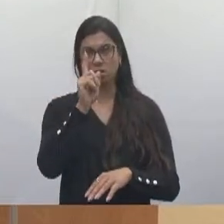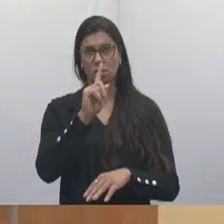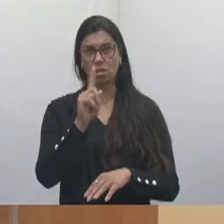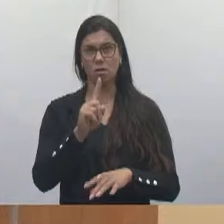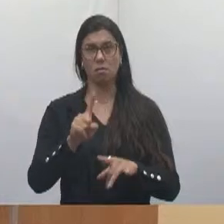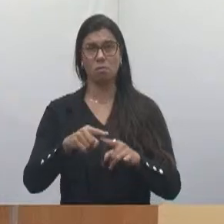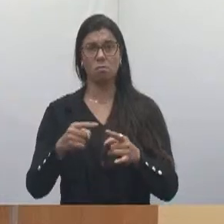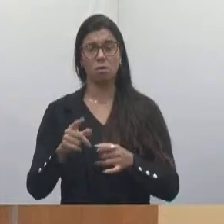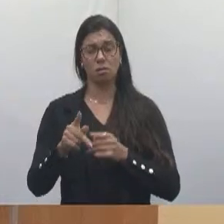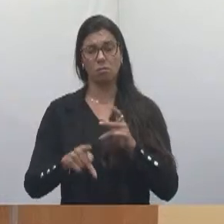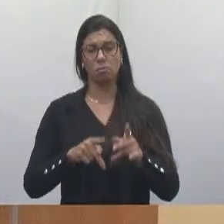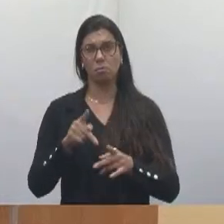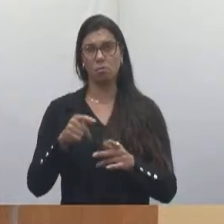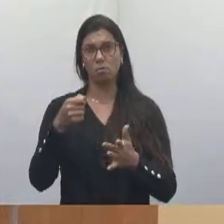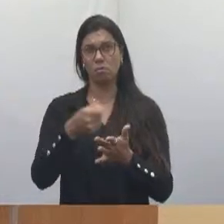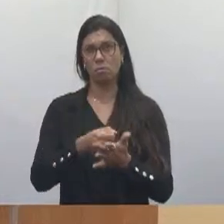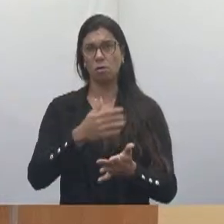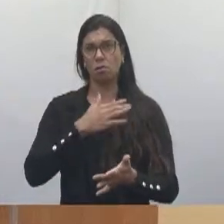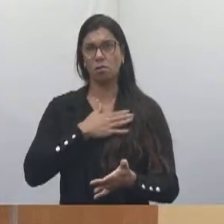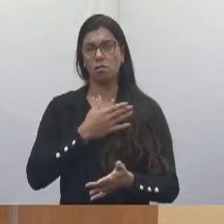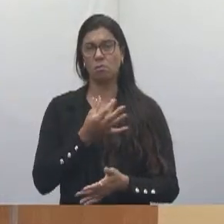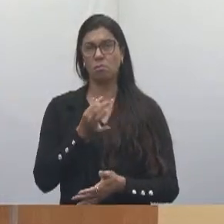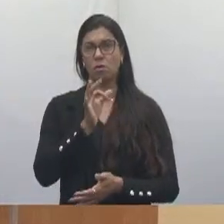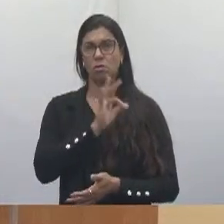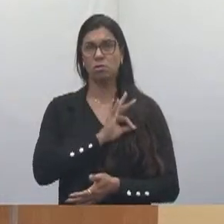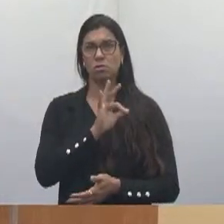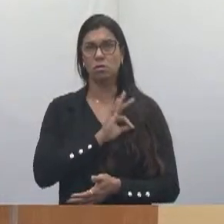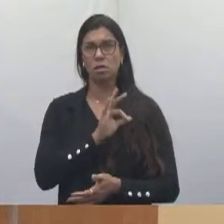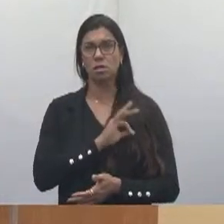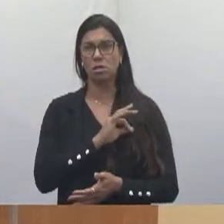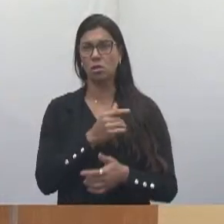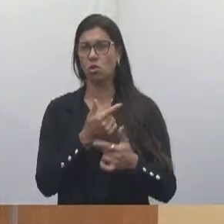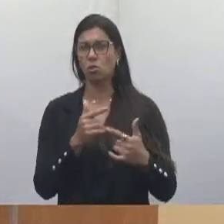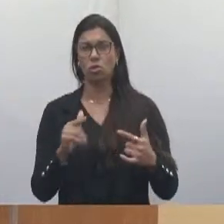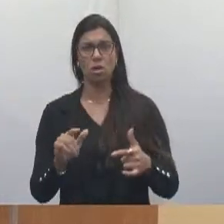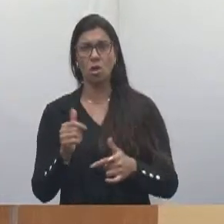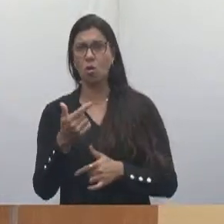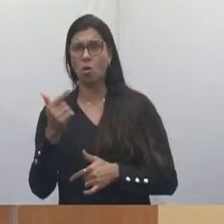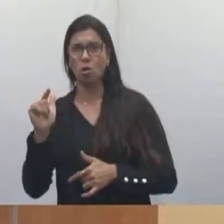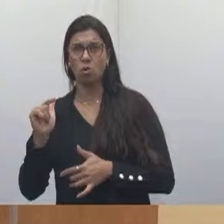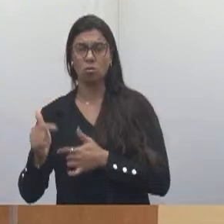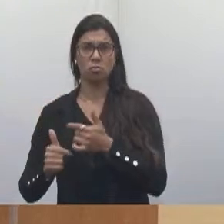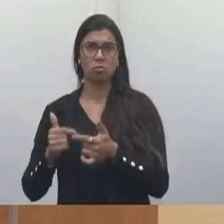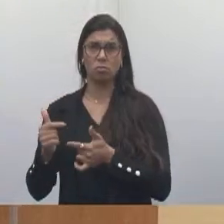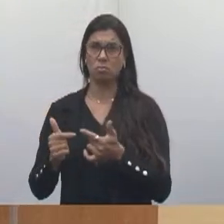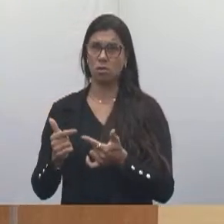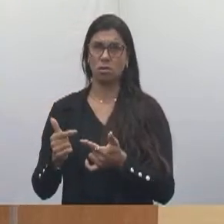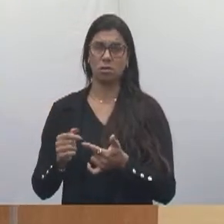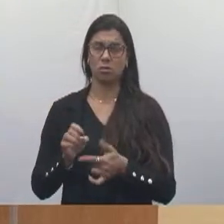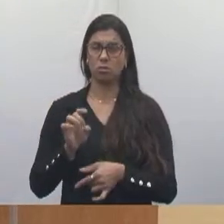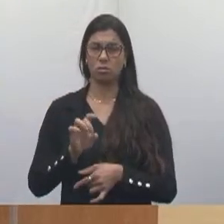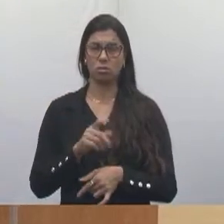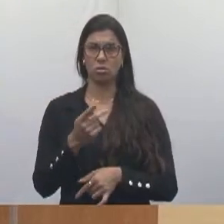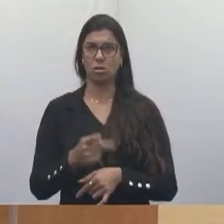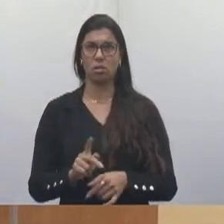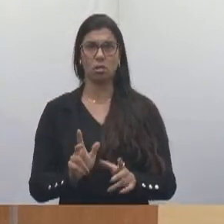salário. Eu não tenho outro emprego na cidade, eu tenho um emprego só.